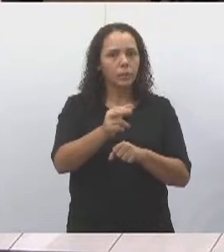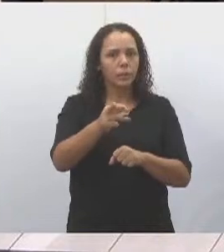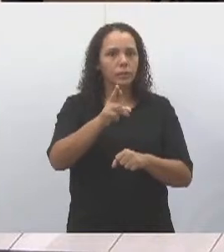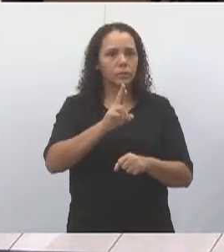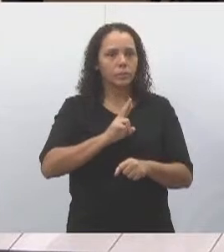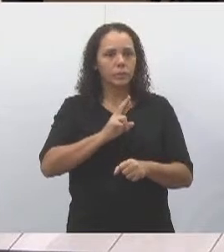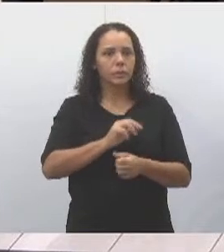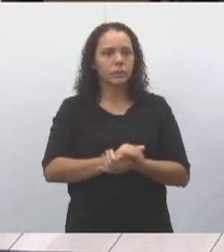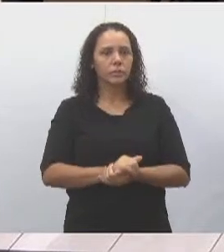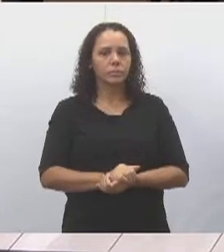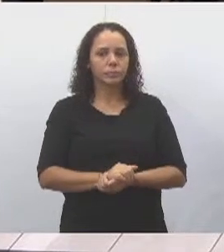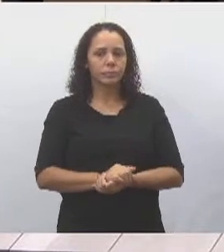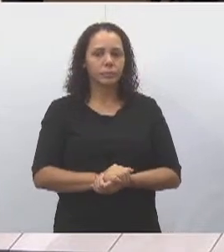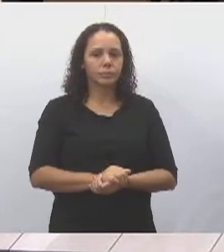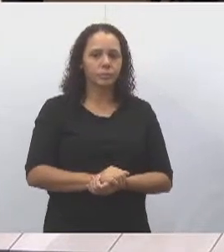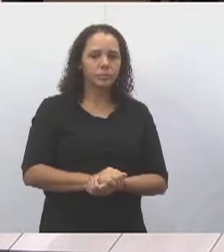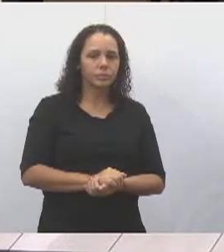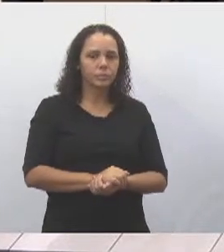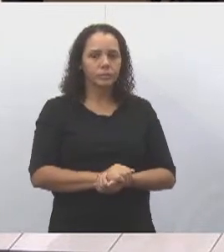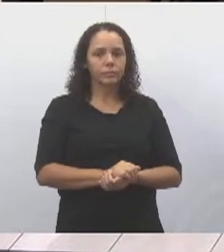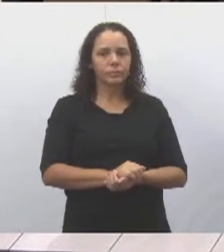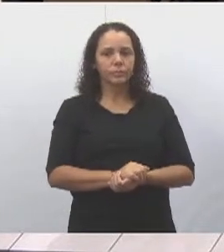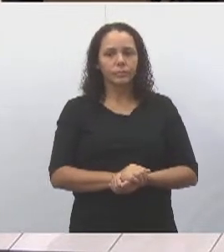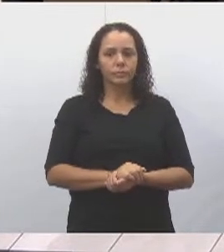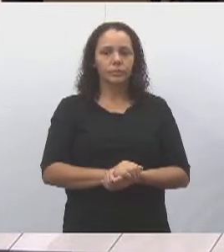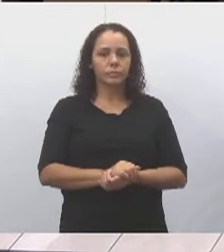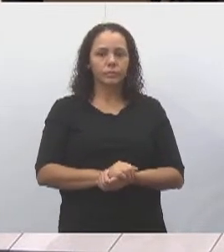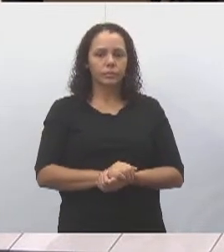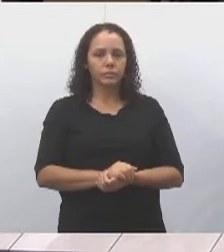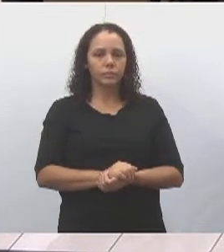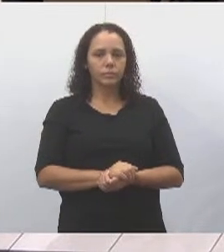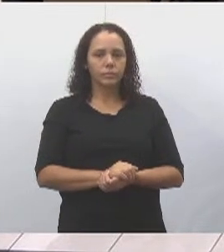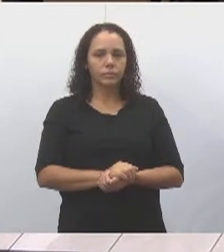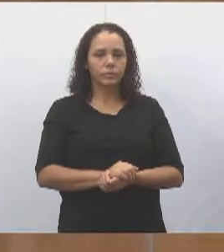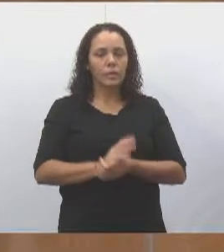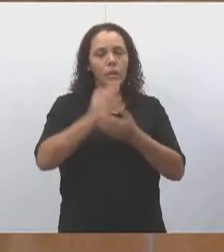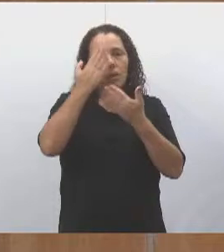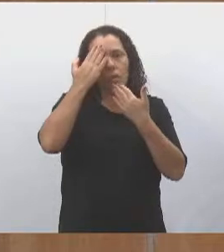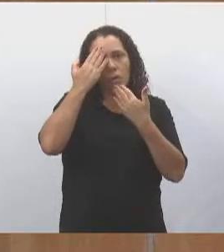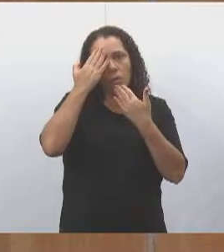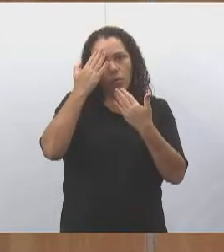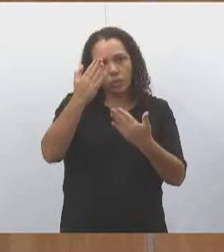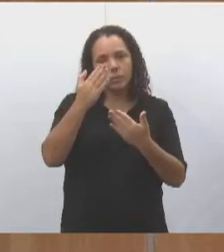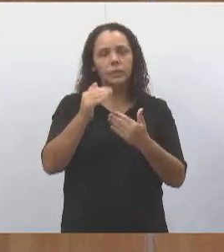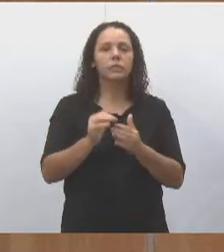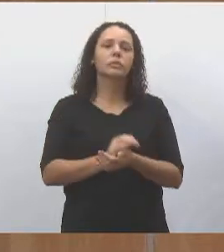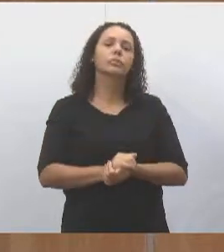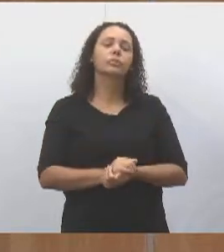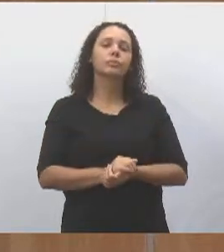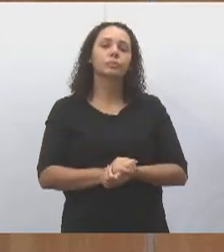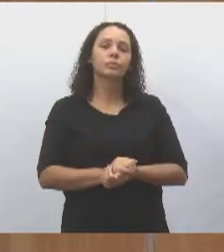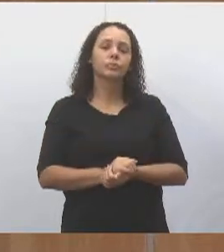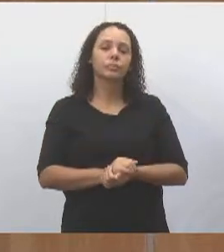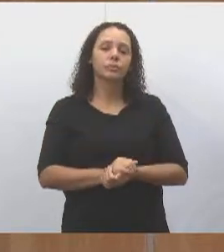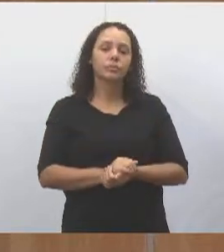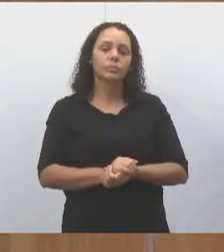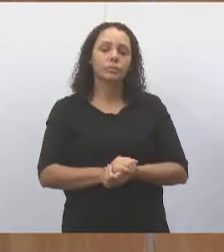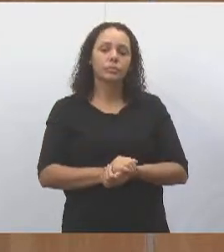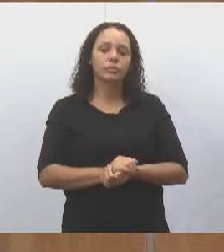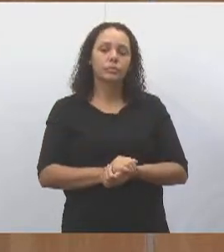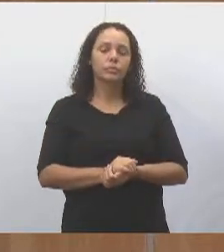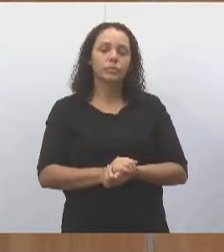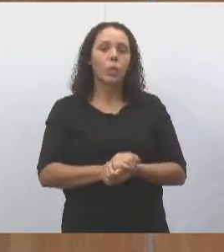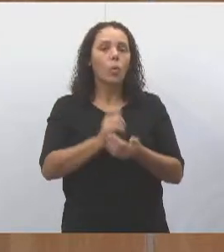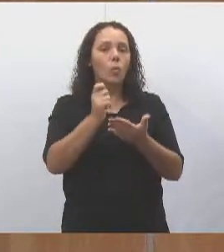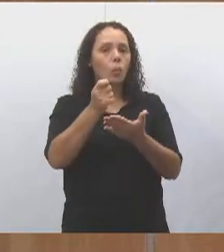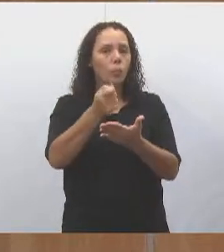Posso responder? Ou vai outra? Posso. Obrigado, Décio, pela contribuição. Com relação à folha de